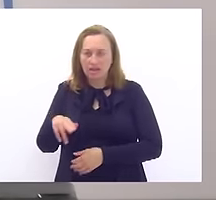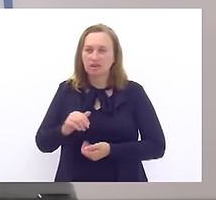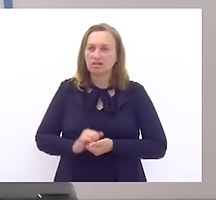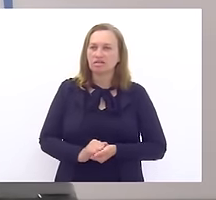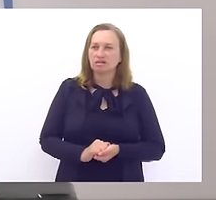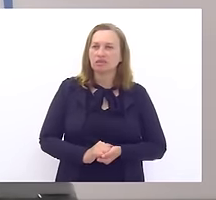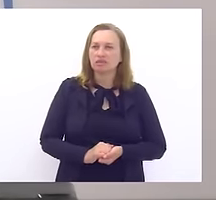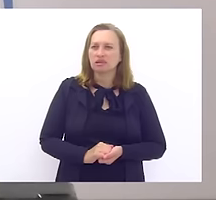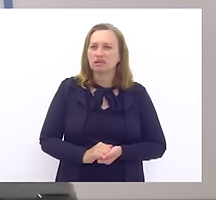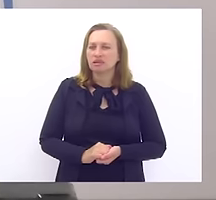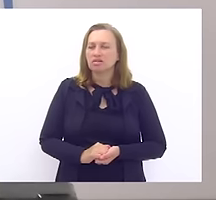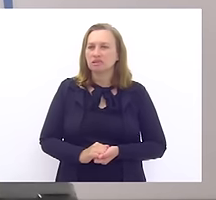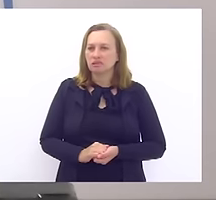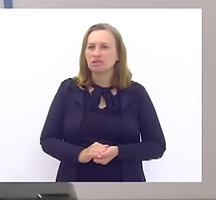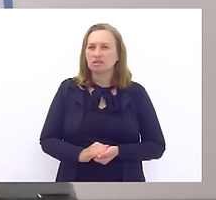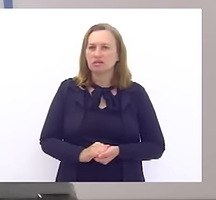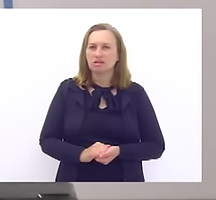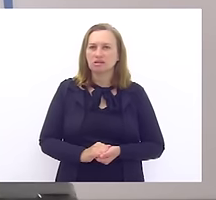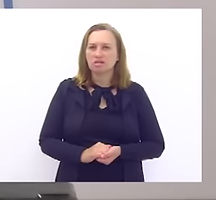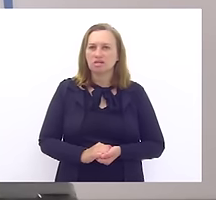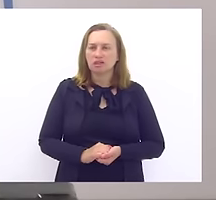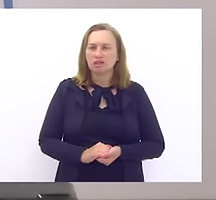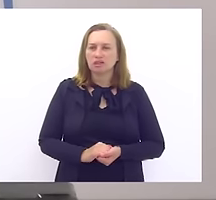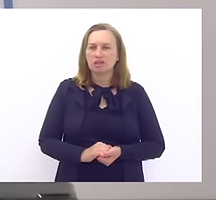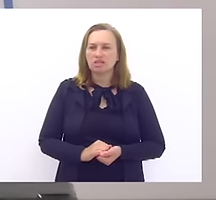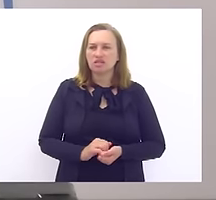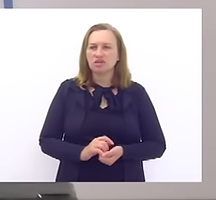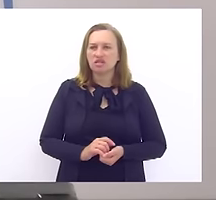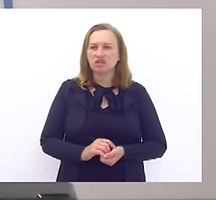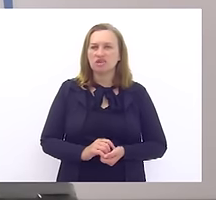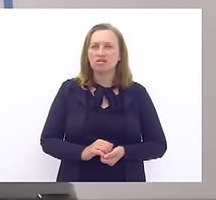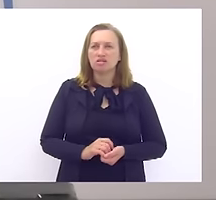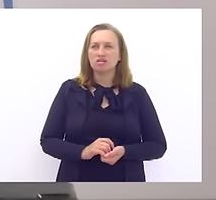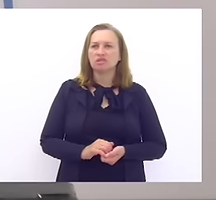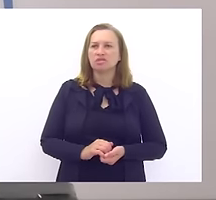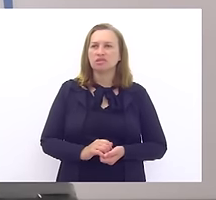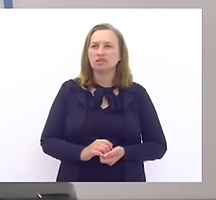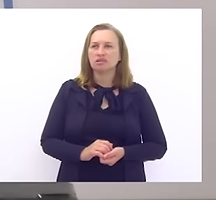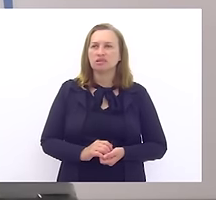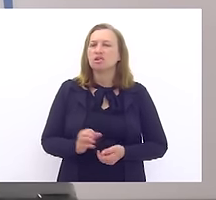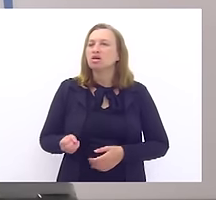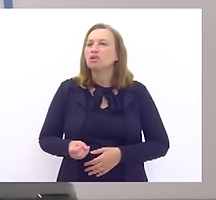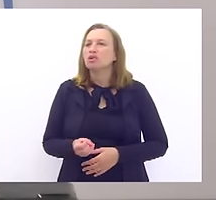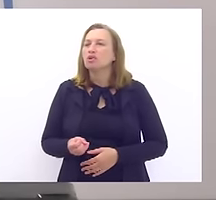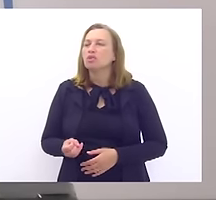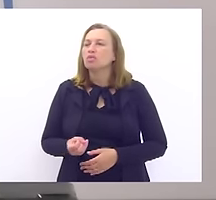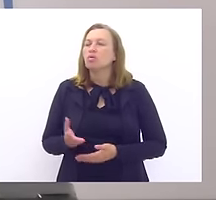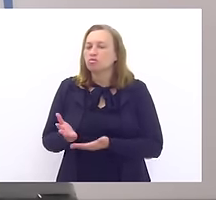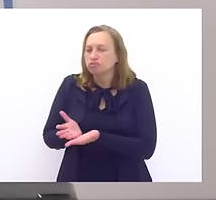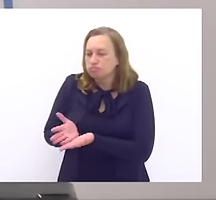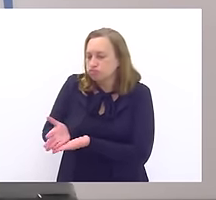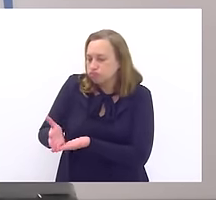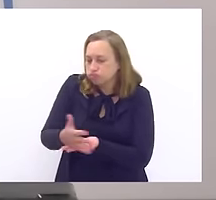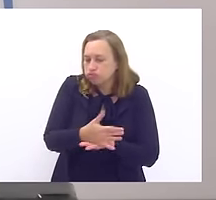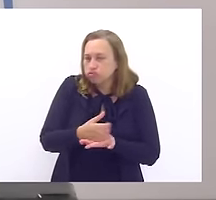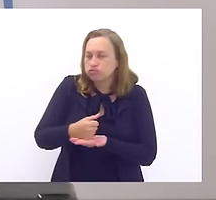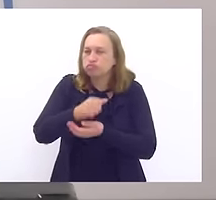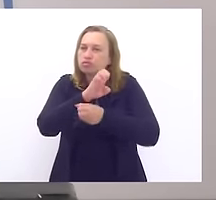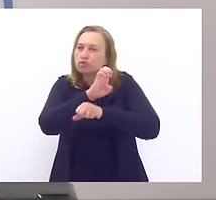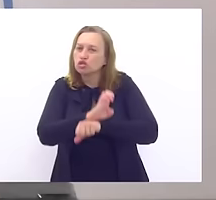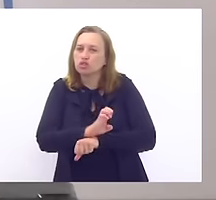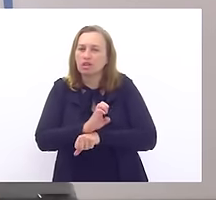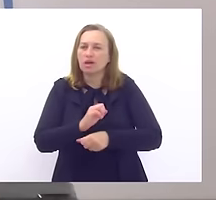foi o objetivo quando faz o questionamento dele ali de quanto o estado arrecada com